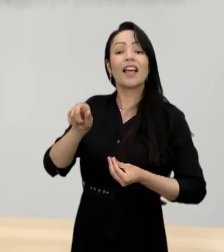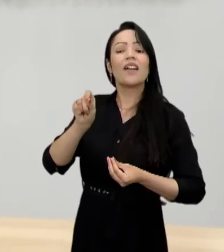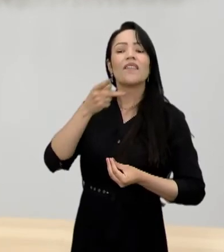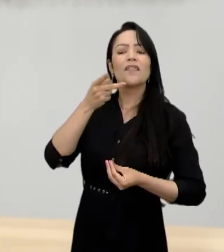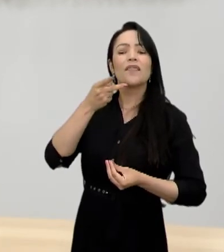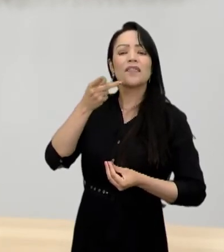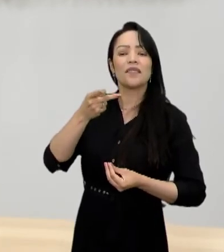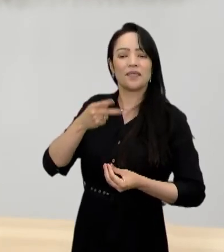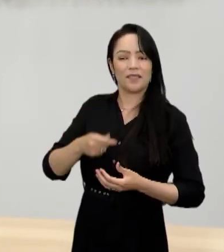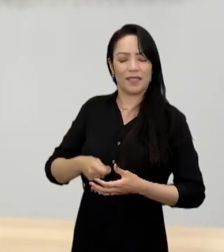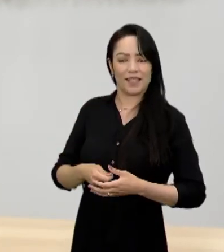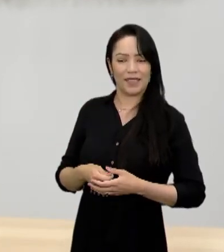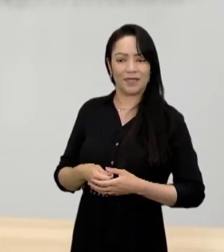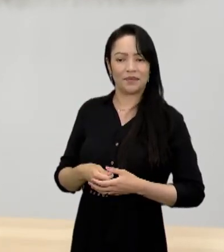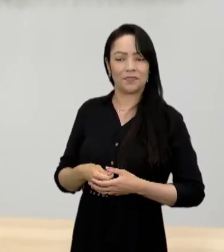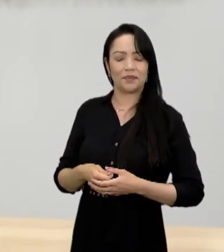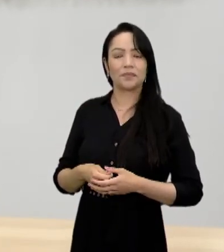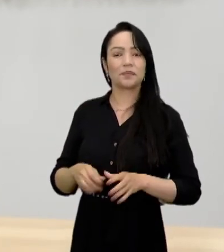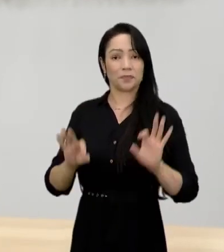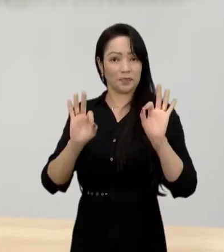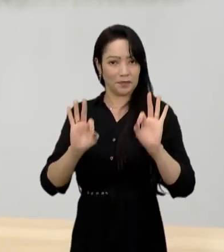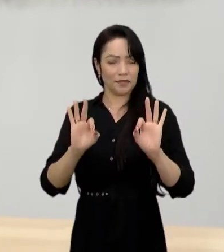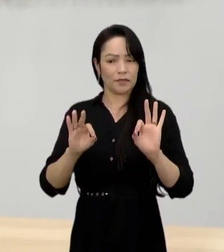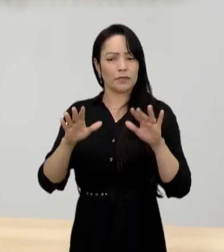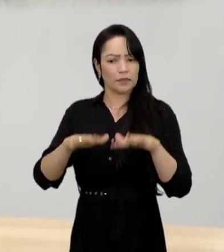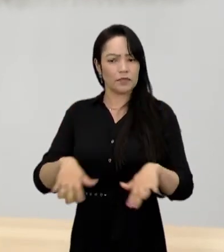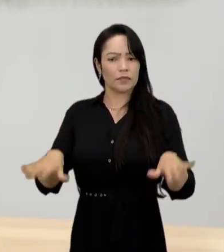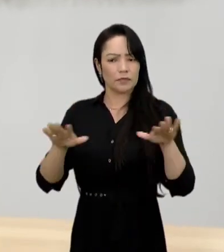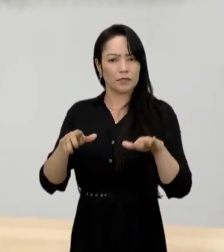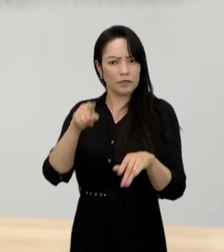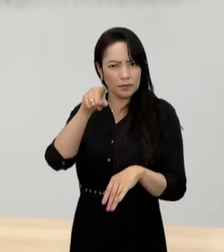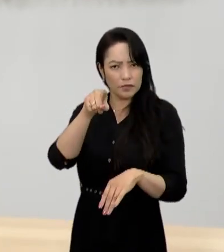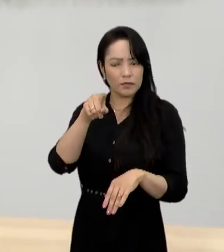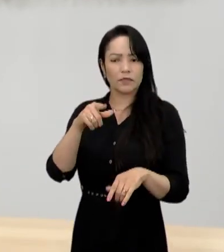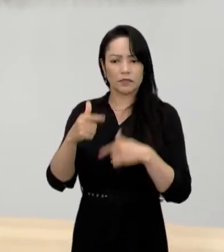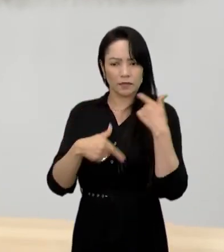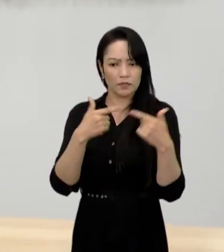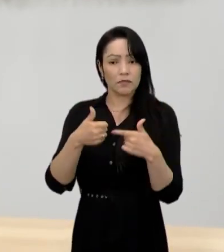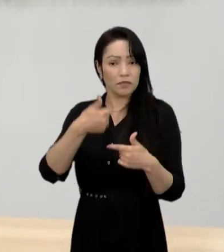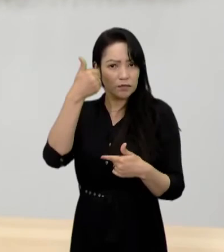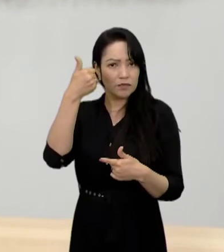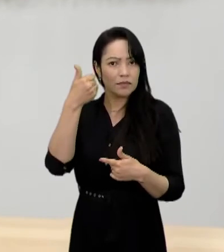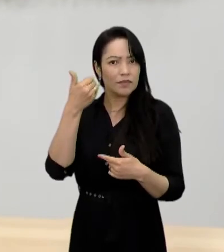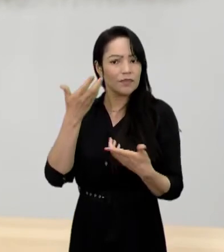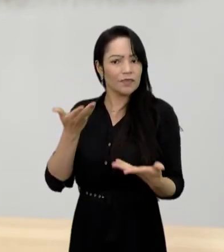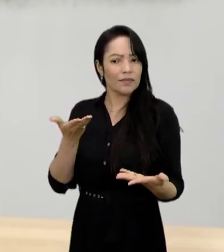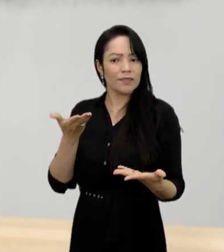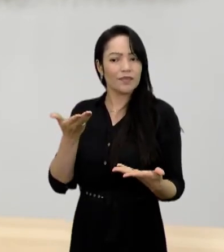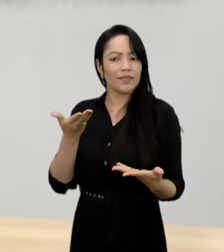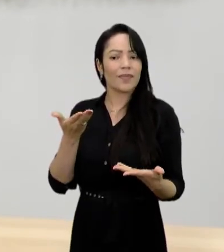dizendo. Sim. Né? E, então, quando você lida melhor com isso,